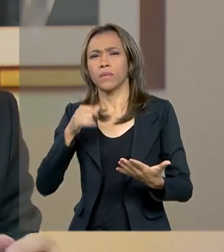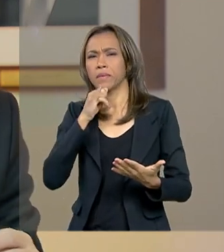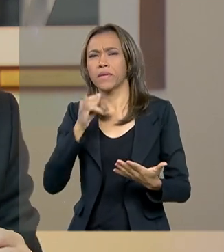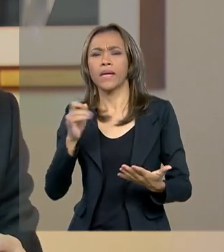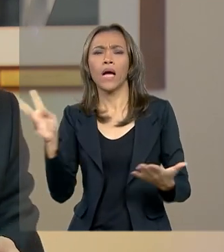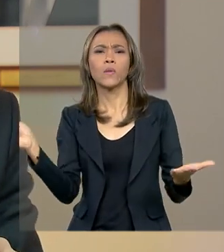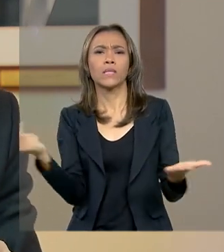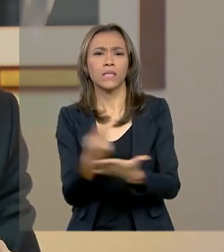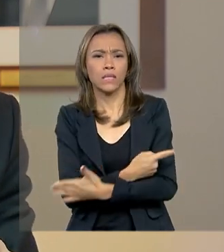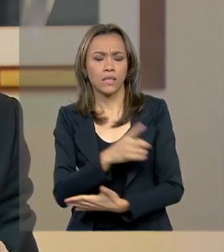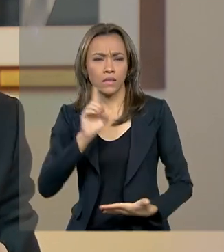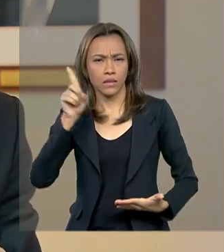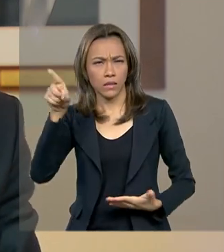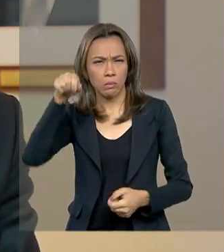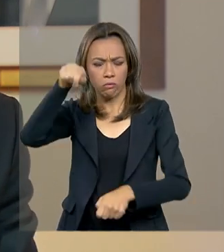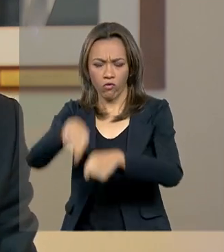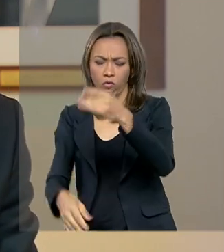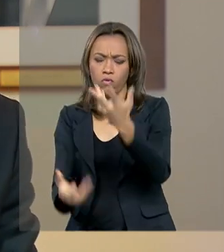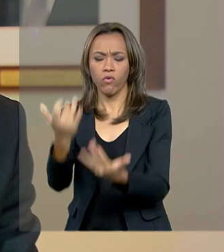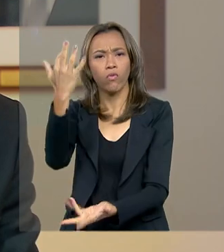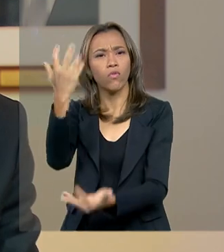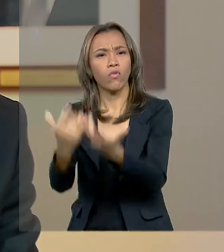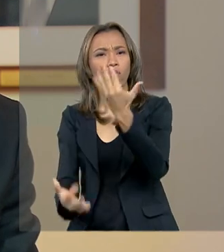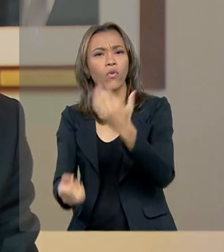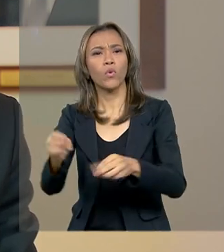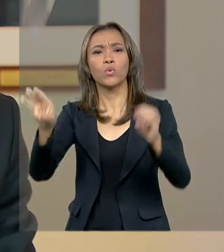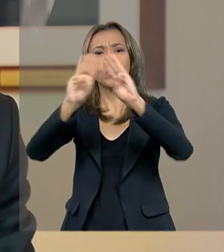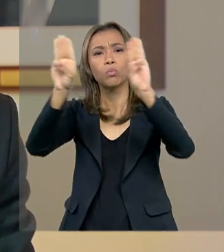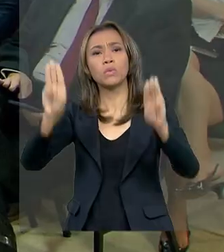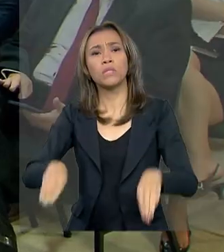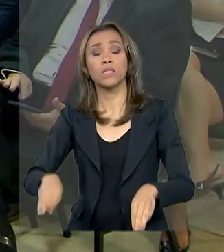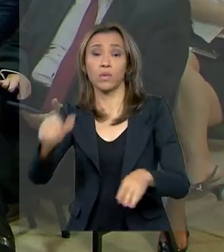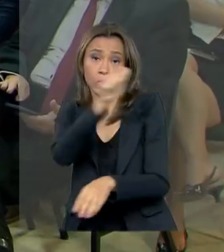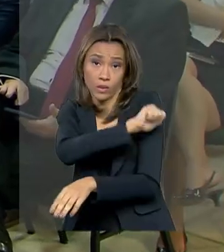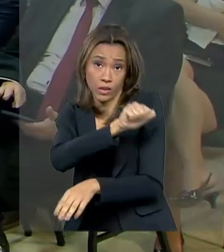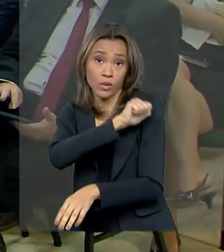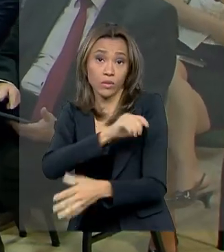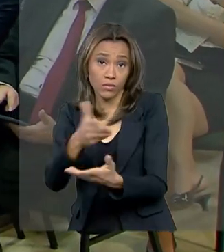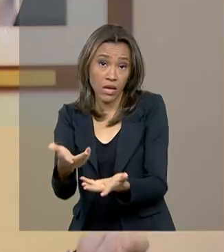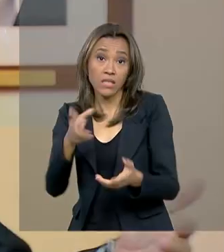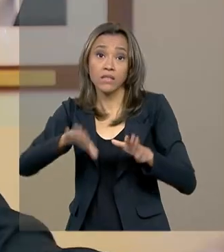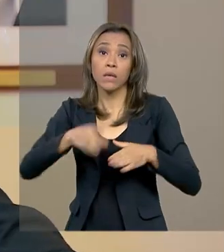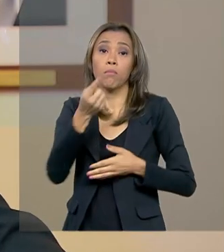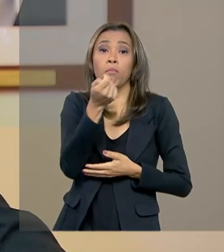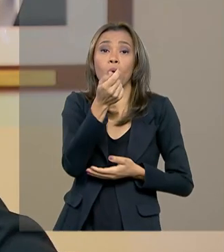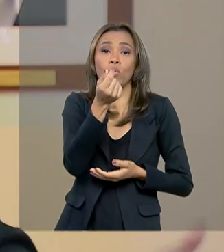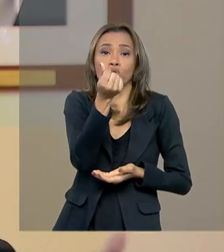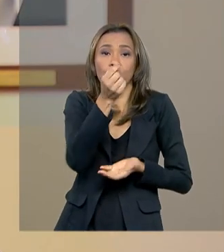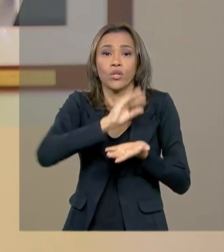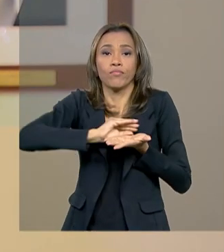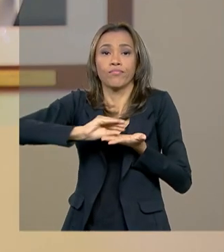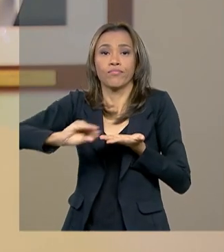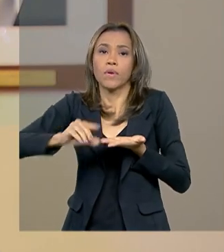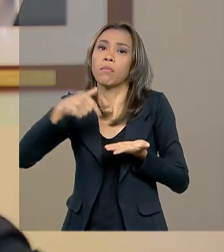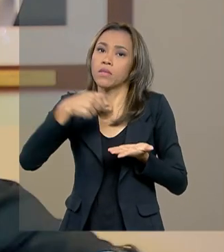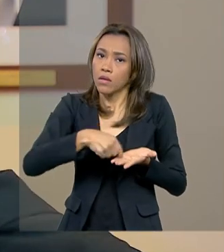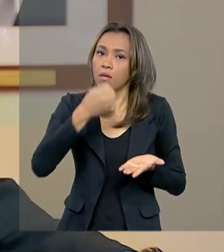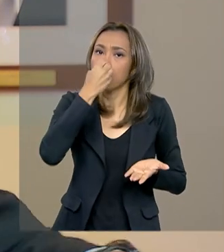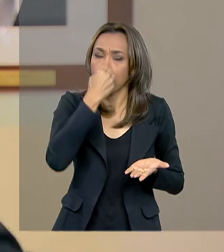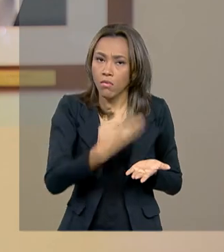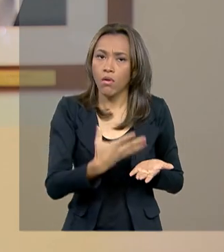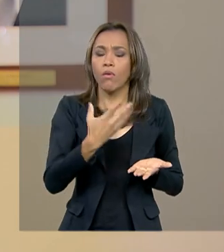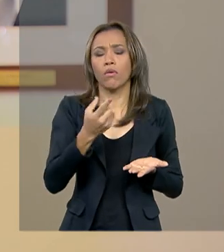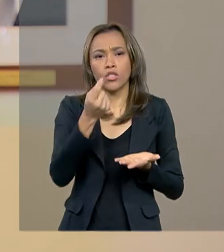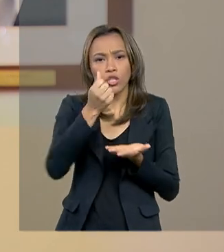trágico episódio da destruição do Museu Nacional no Rio de Janeiro. E às vezes é pouco dinheiro, mas é um grande investimento, né, para